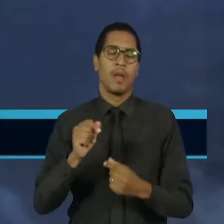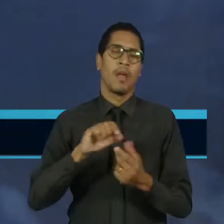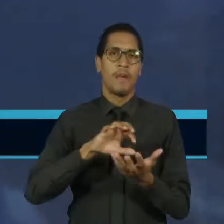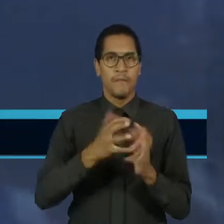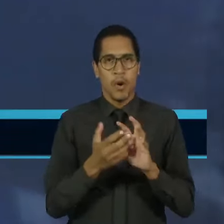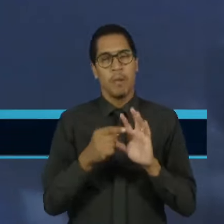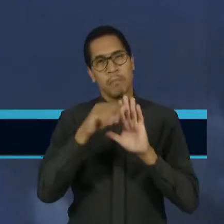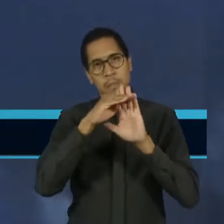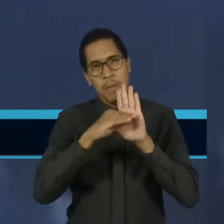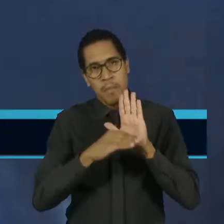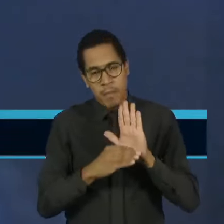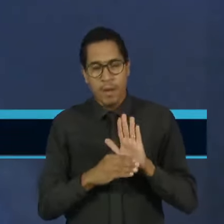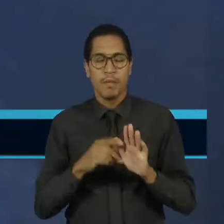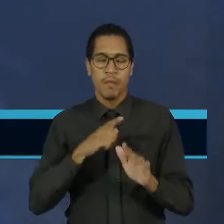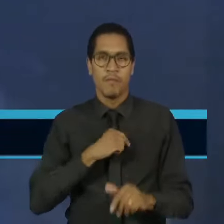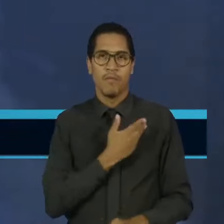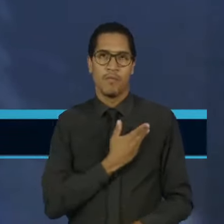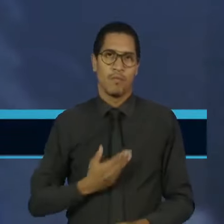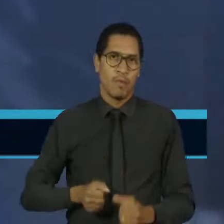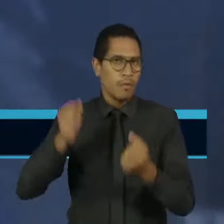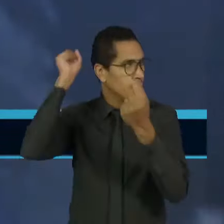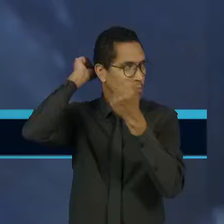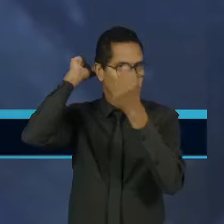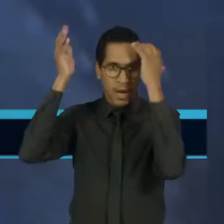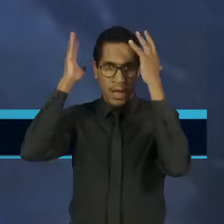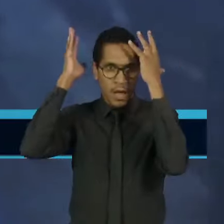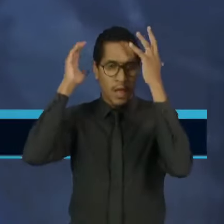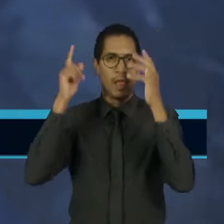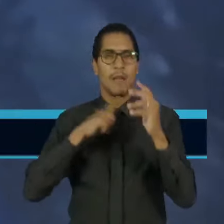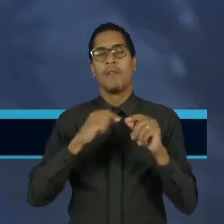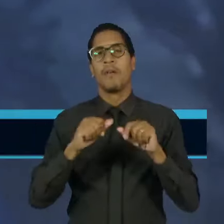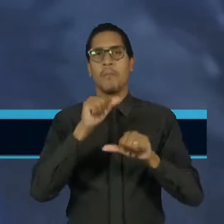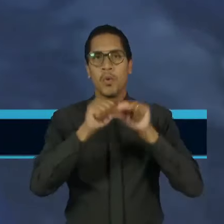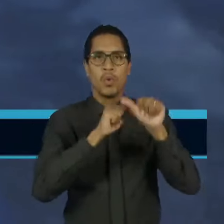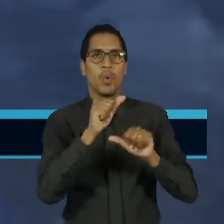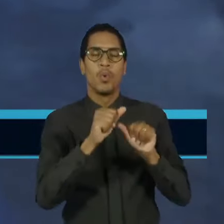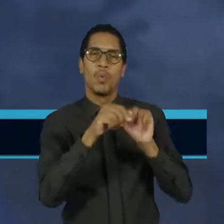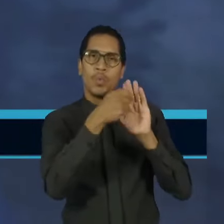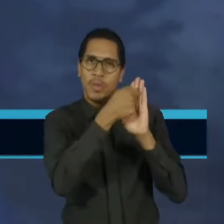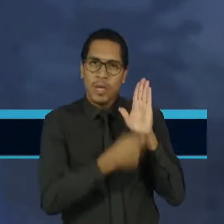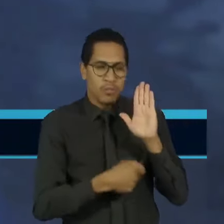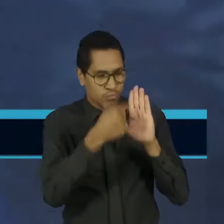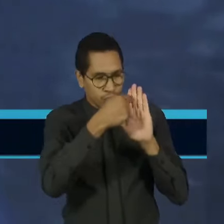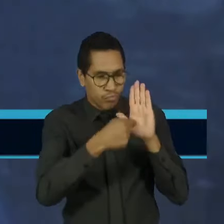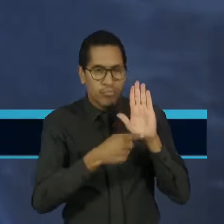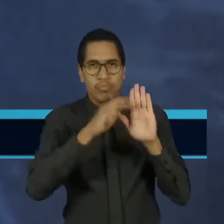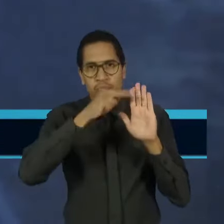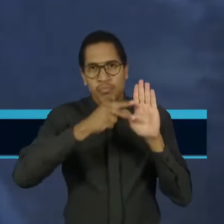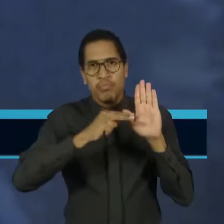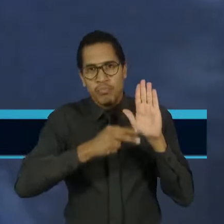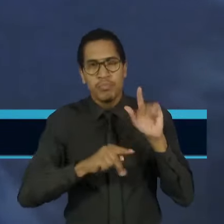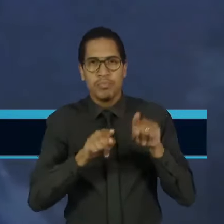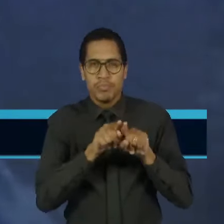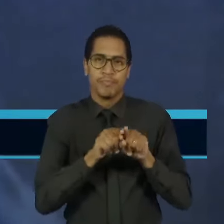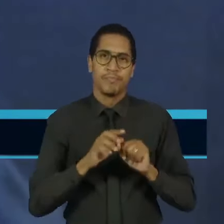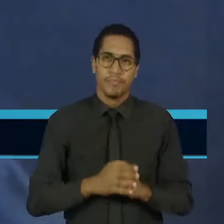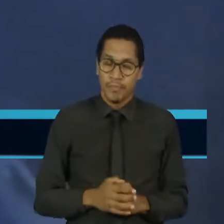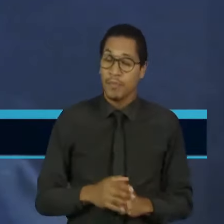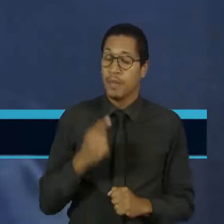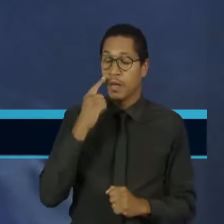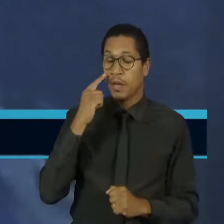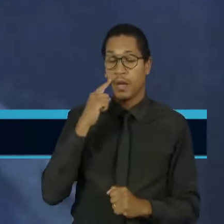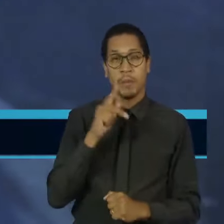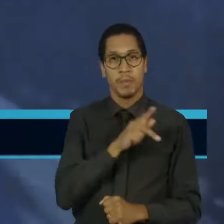Javier milei foi obrigado a negociar mudanças no texto com os parlamentares enquanto recua o presidente vê sua